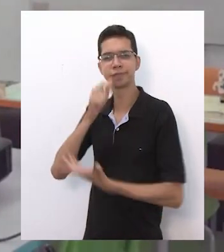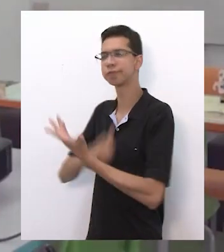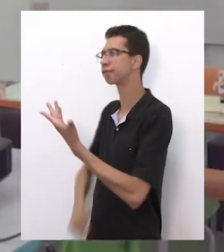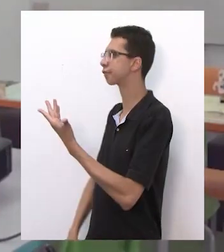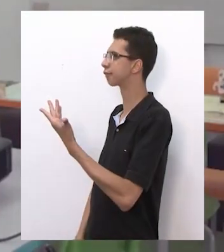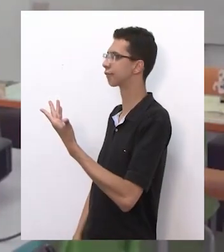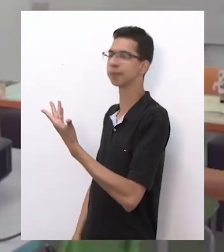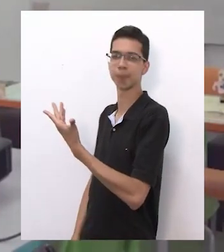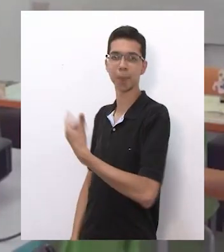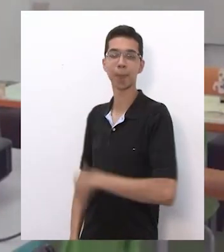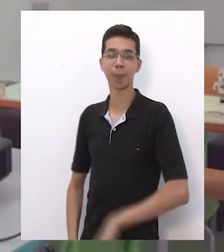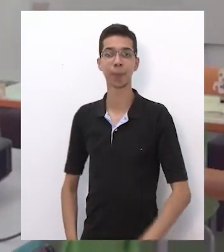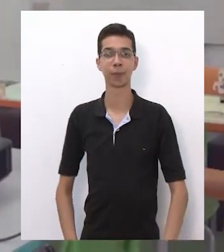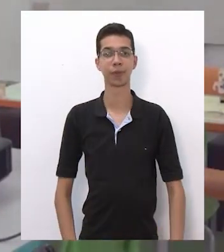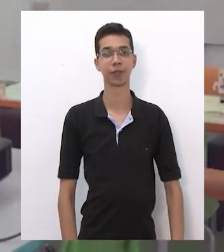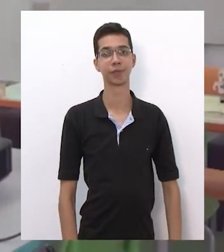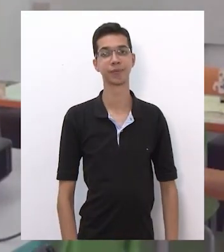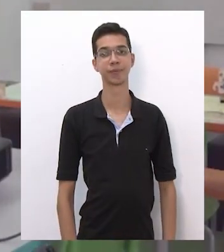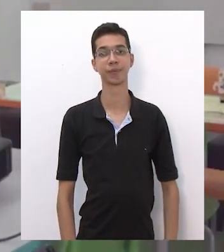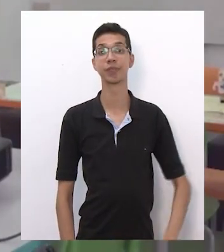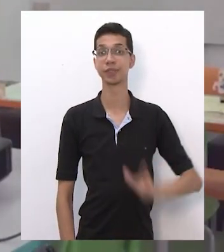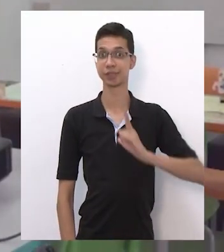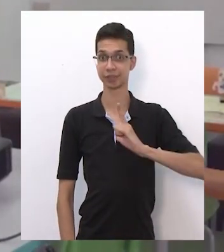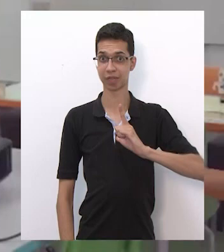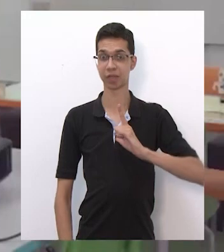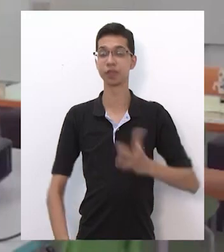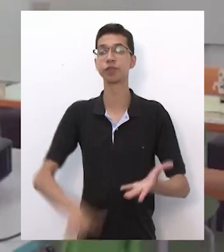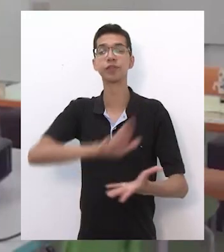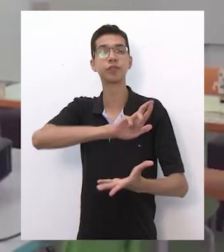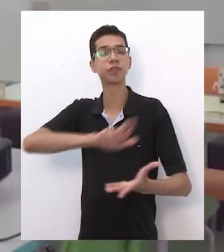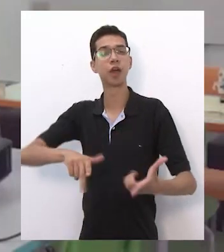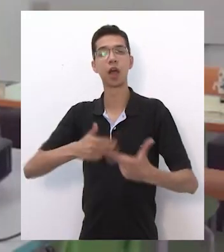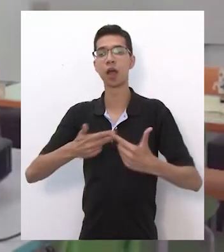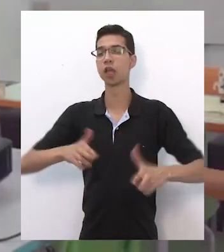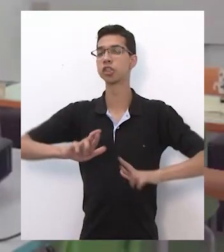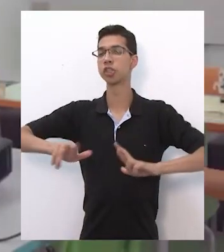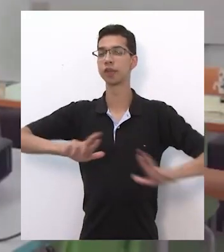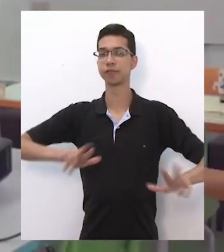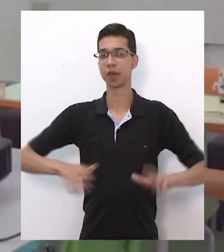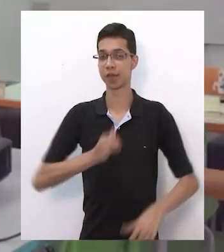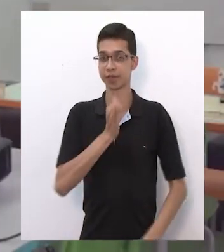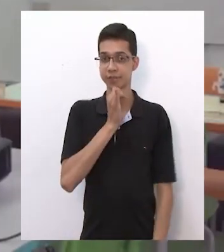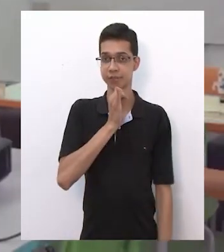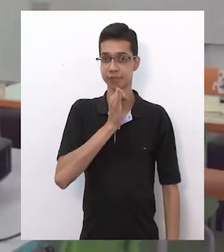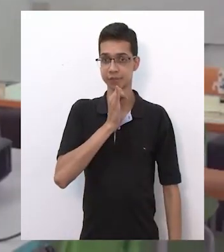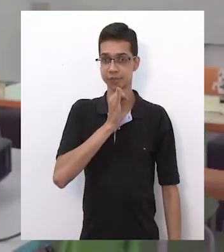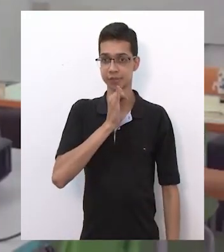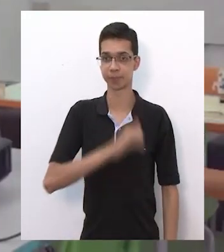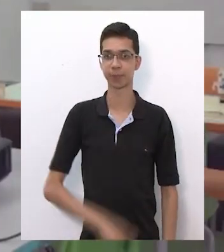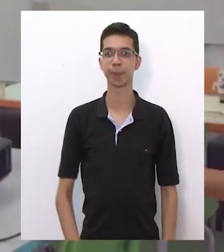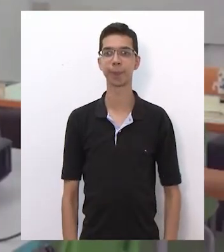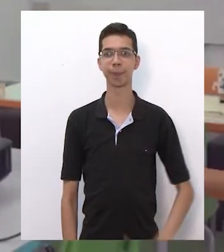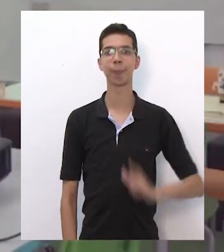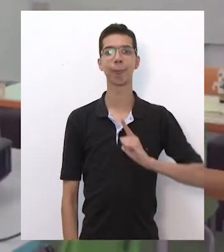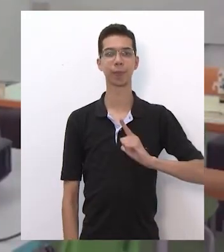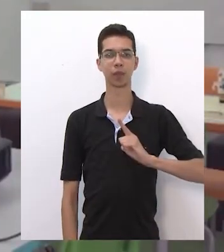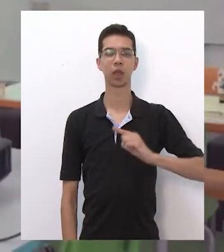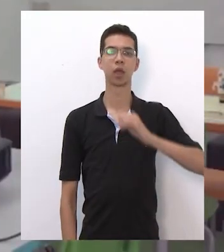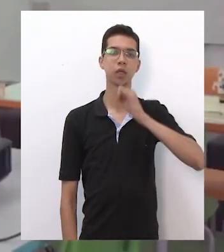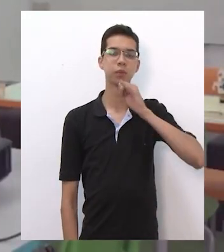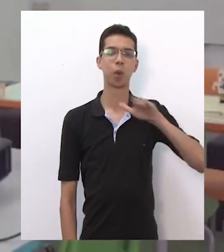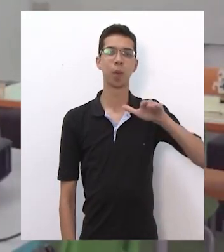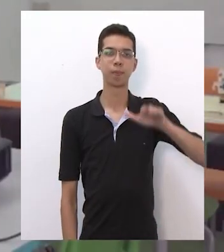vários tipos de blocos diferentes. Se vencer, então, baixo, cima,